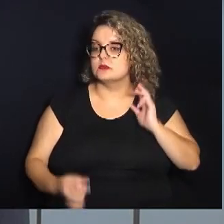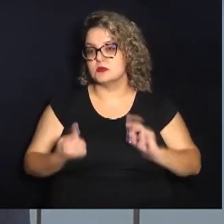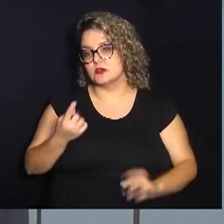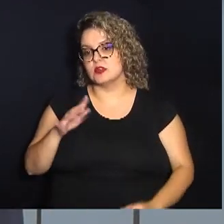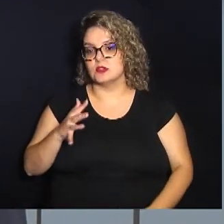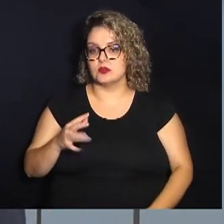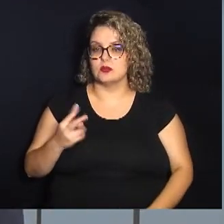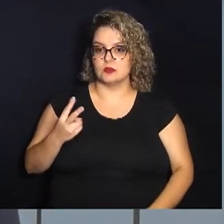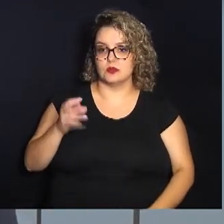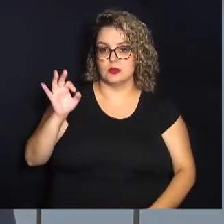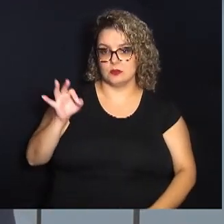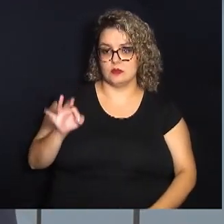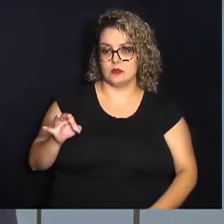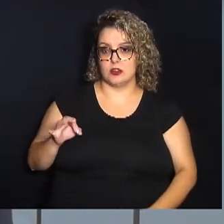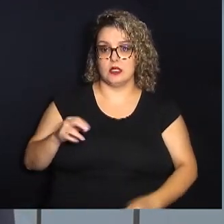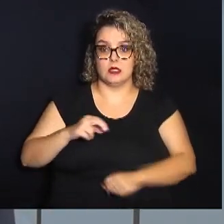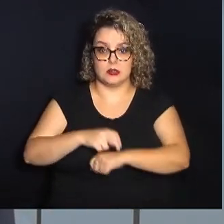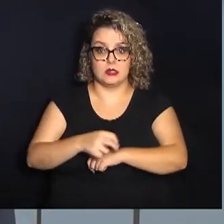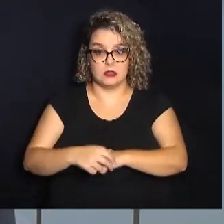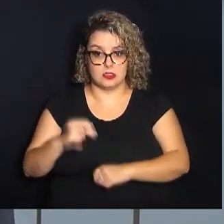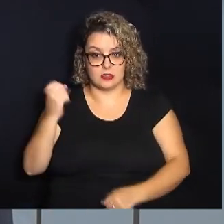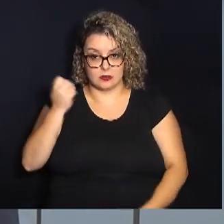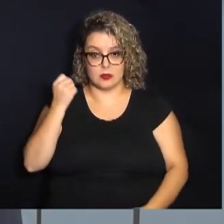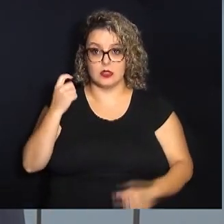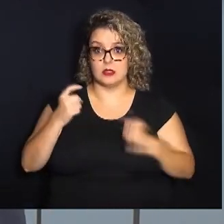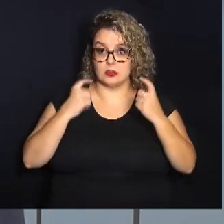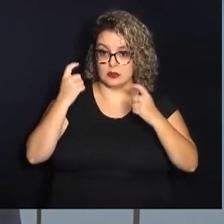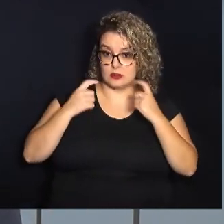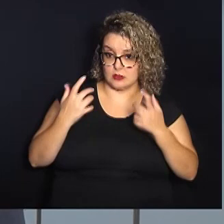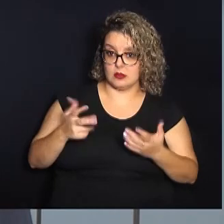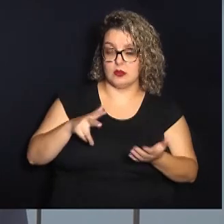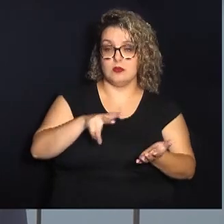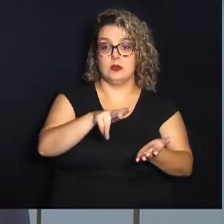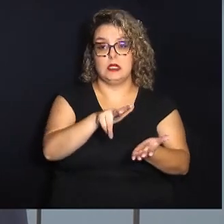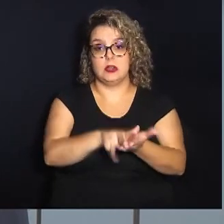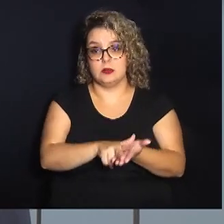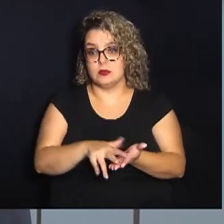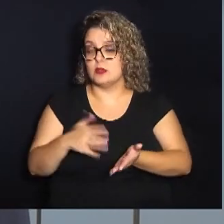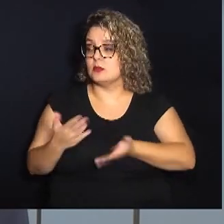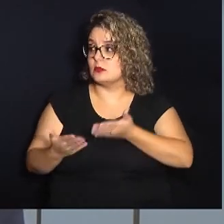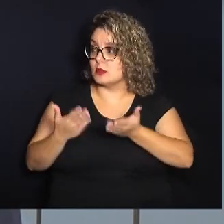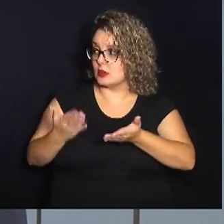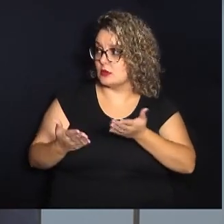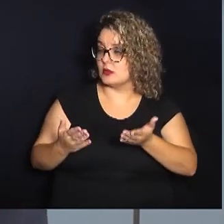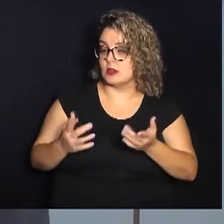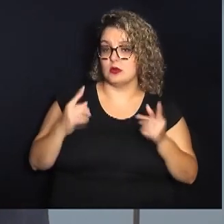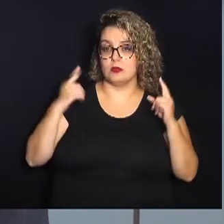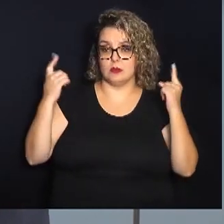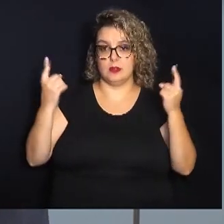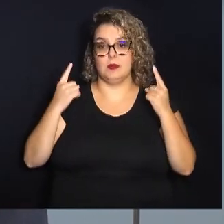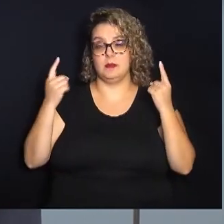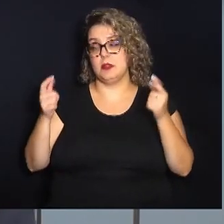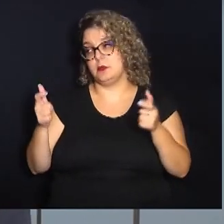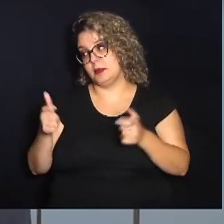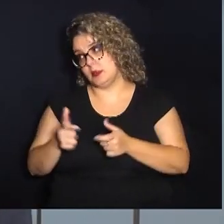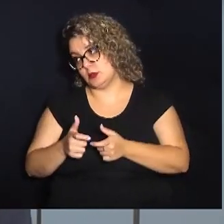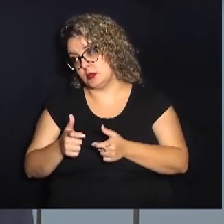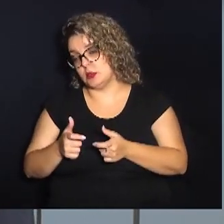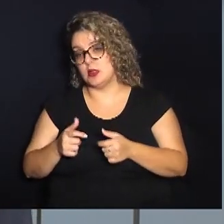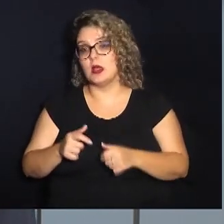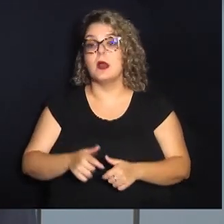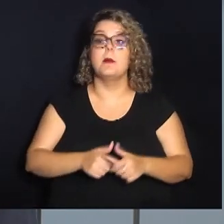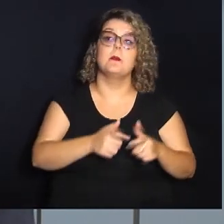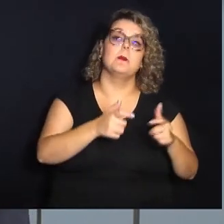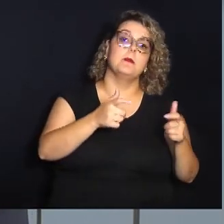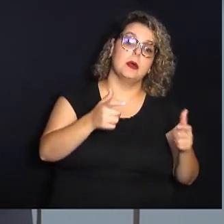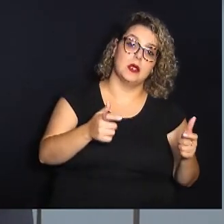pacientes que têm a dengue grave. Então, a preocupação para internação, para cuidado ambulatorial, ela é menor, tá? A maior parte, por